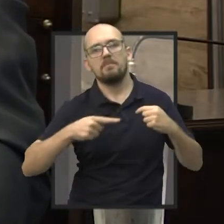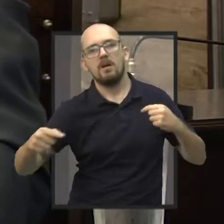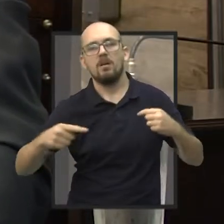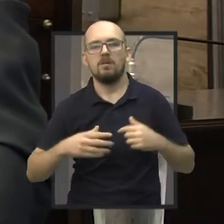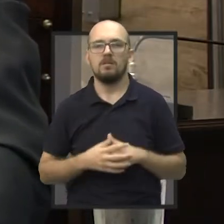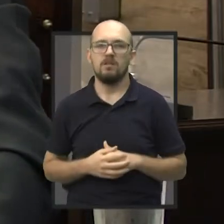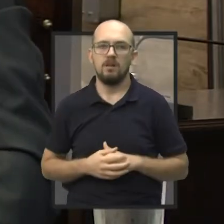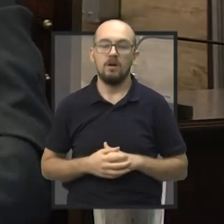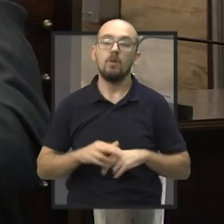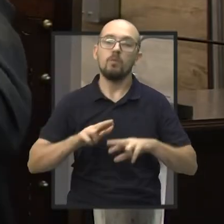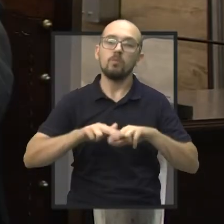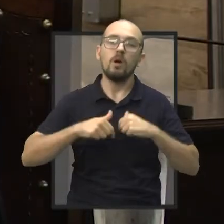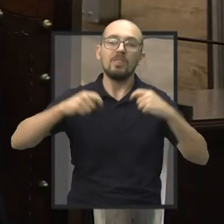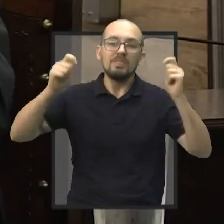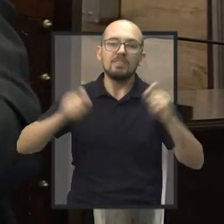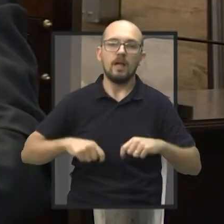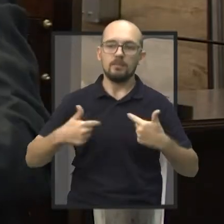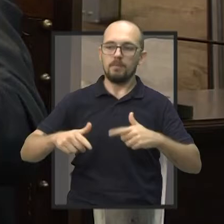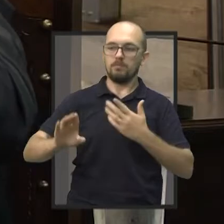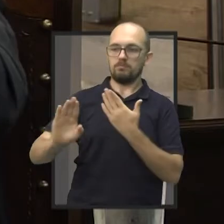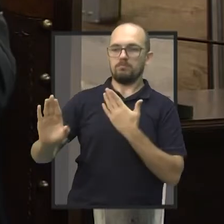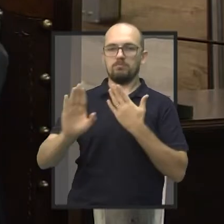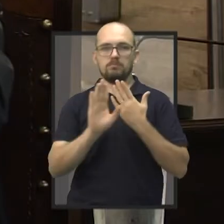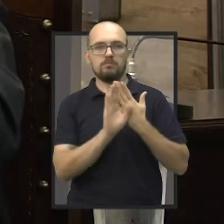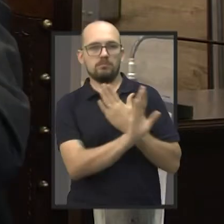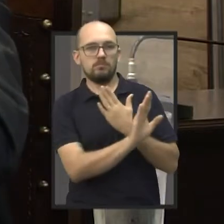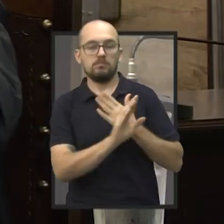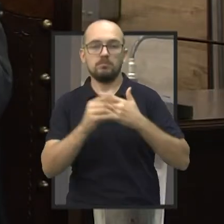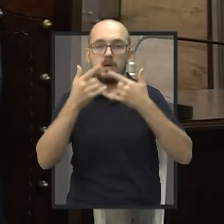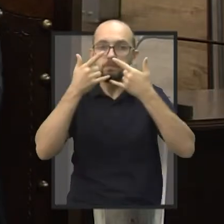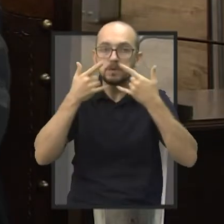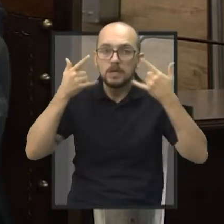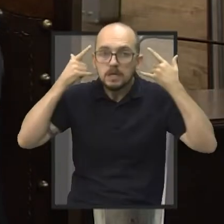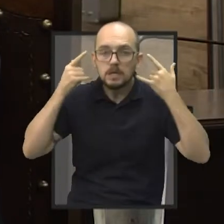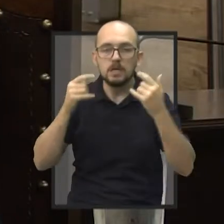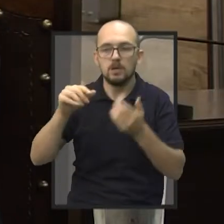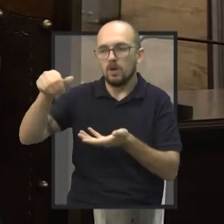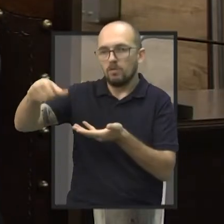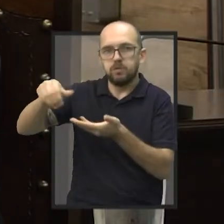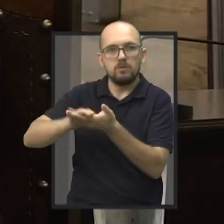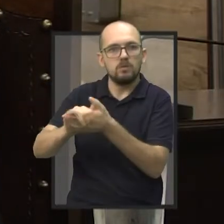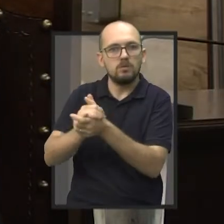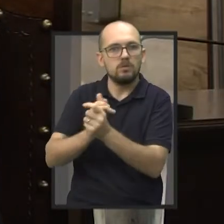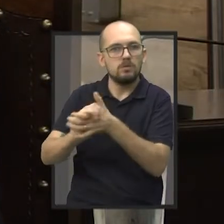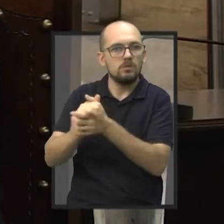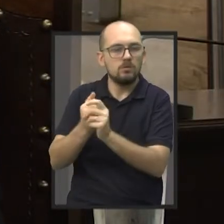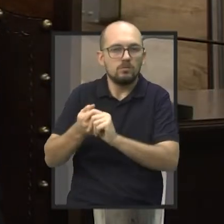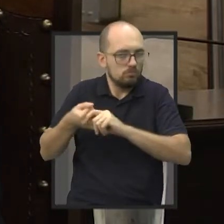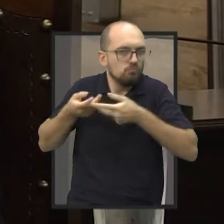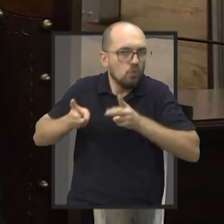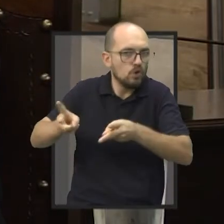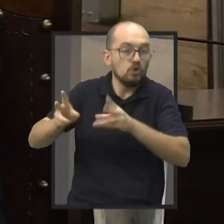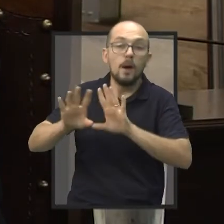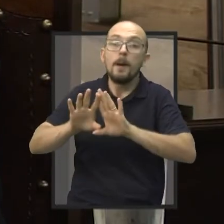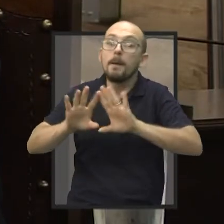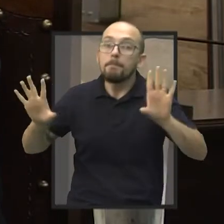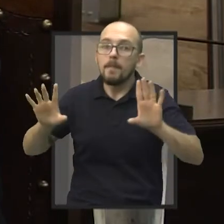eles pudessem trabalhar com distanciamento social, com máscaras, com álcool gel, mas conseguir que